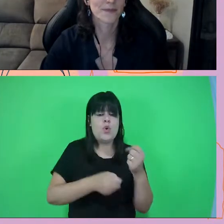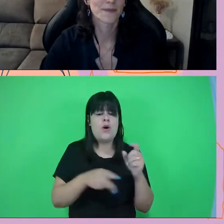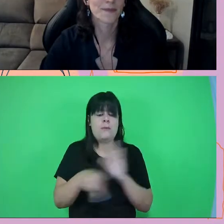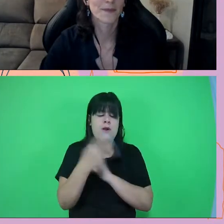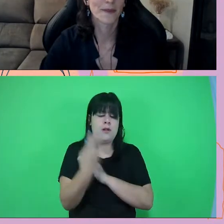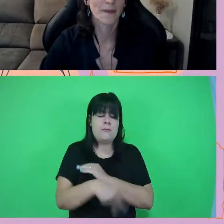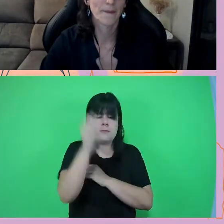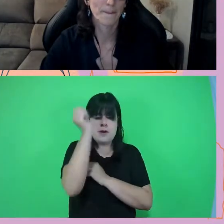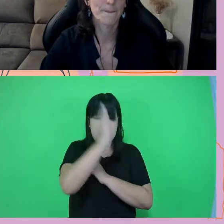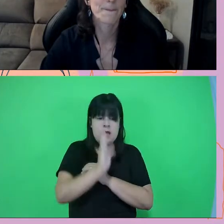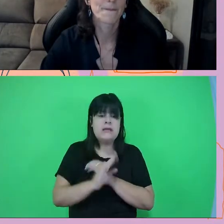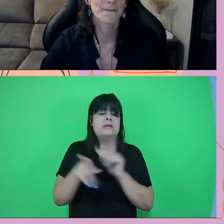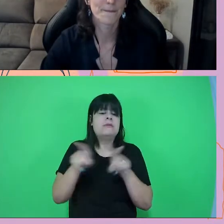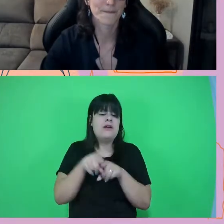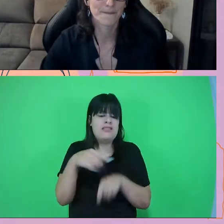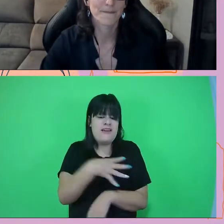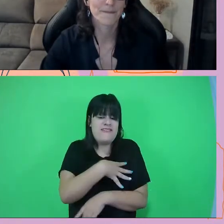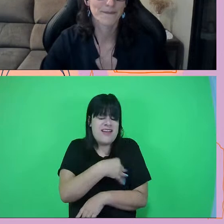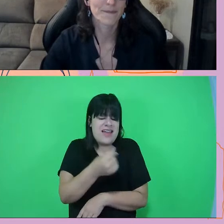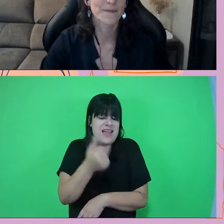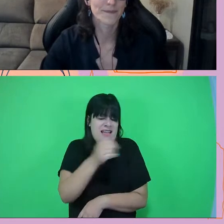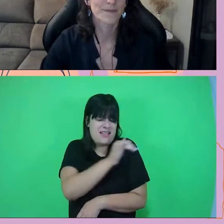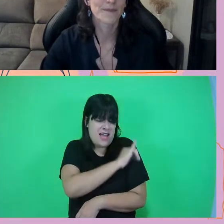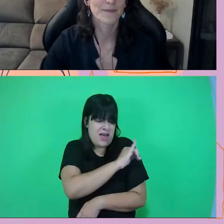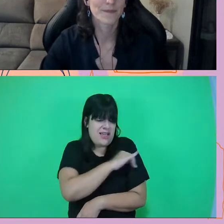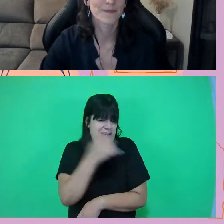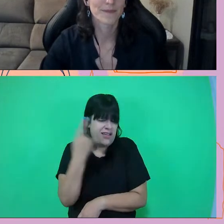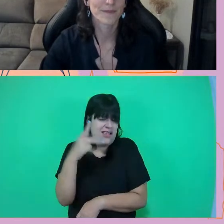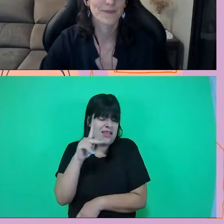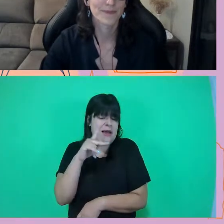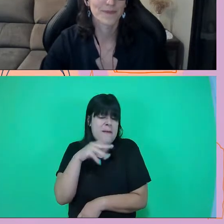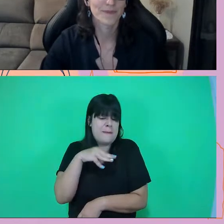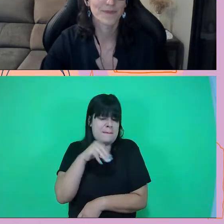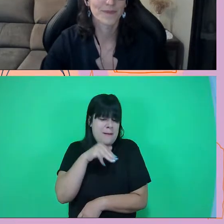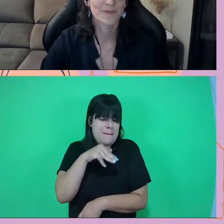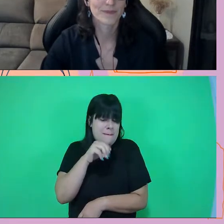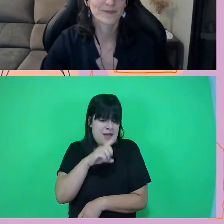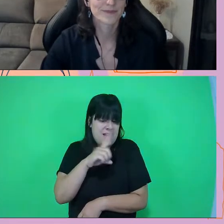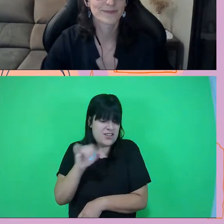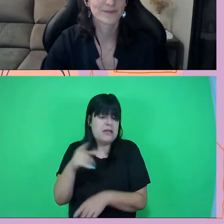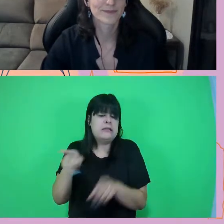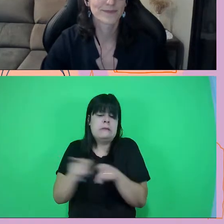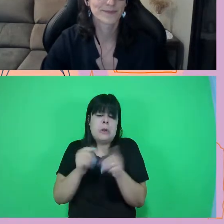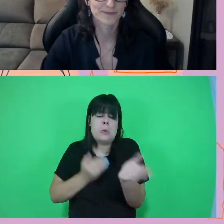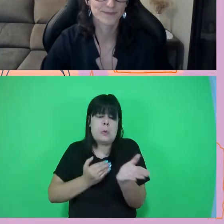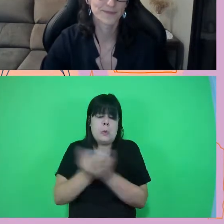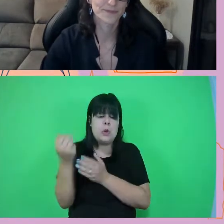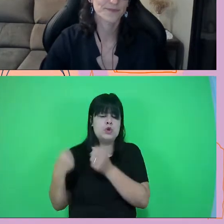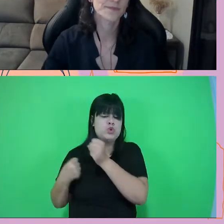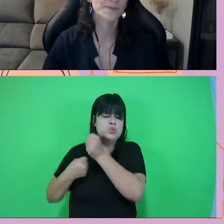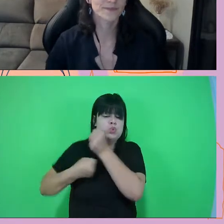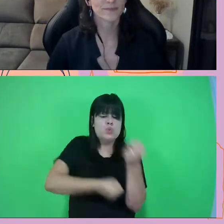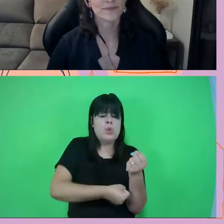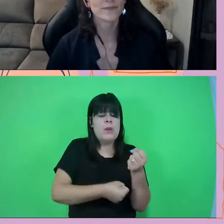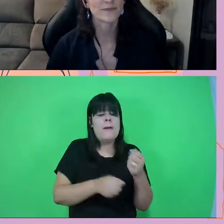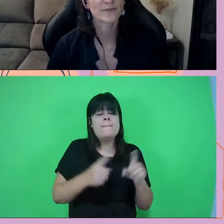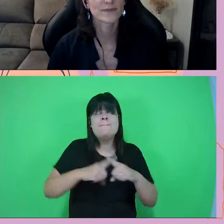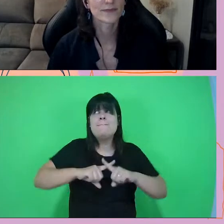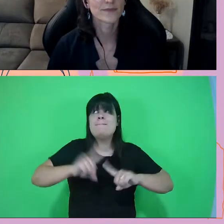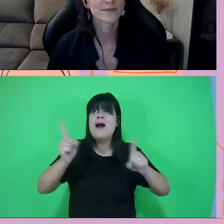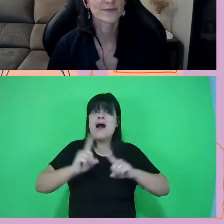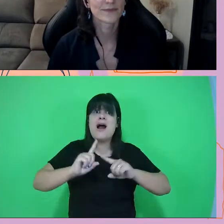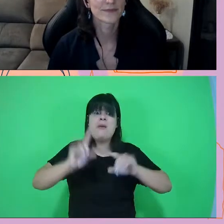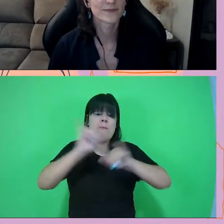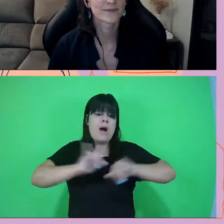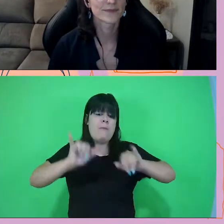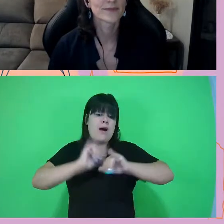do Mamed também, as cariocas, são as pioneiras do judô, mas a gente tinha pouca notícia